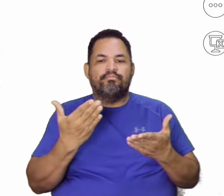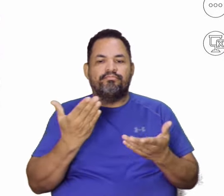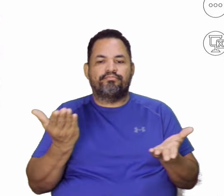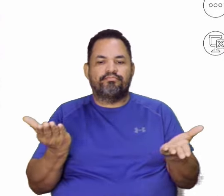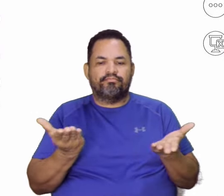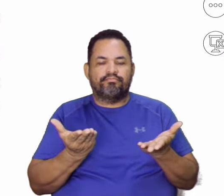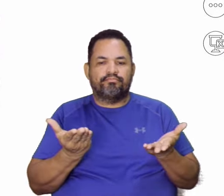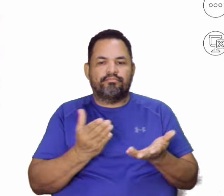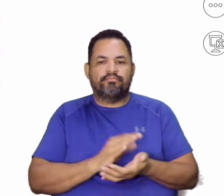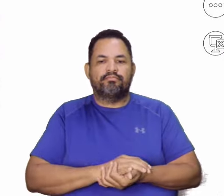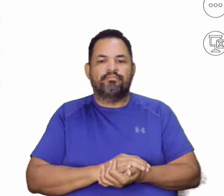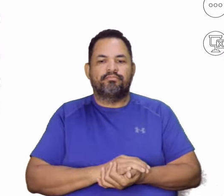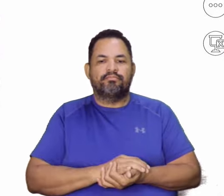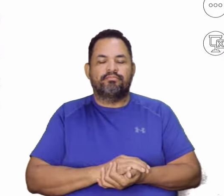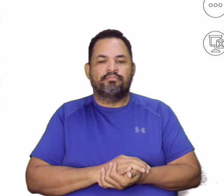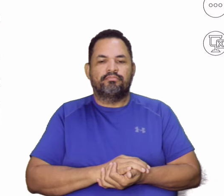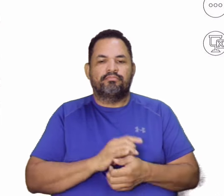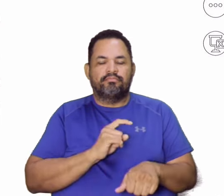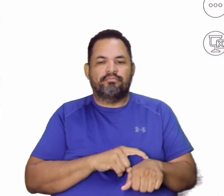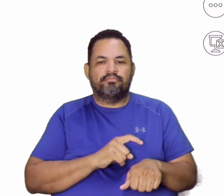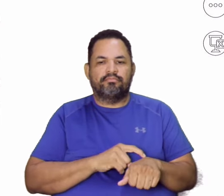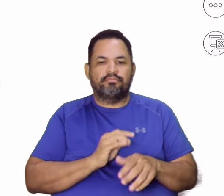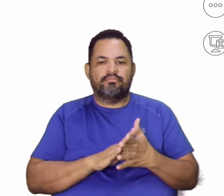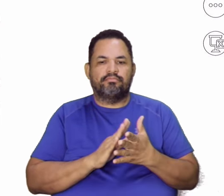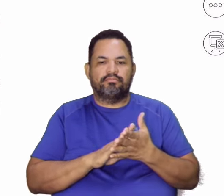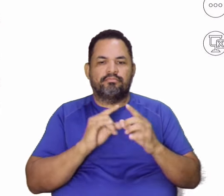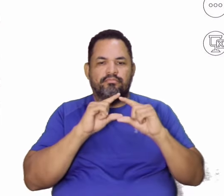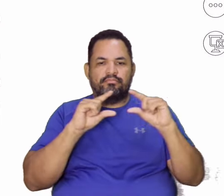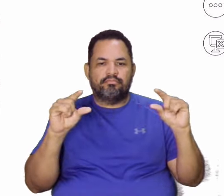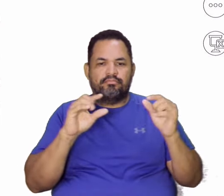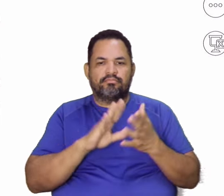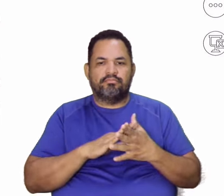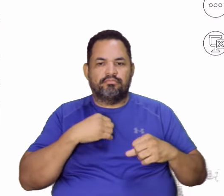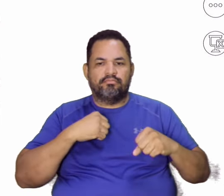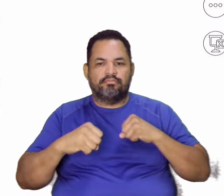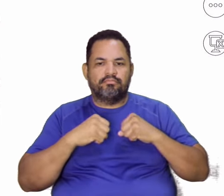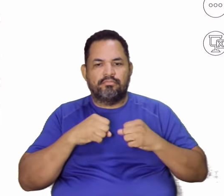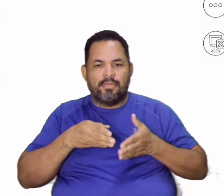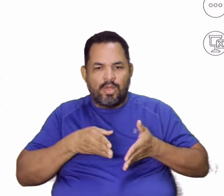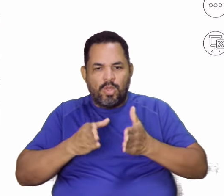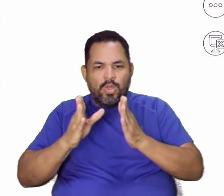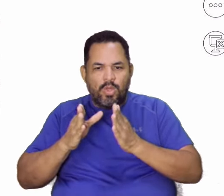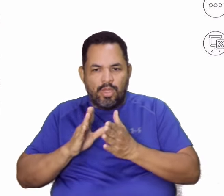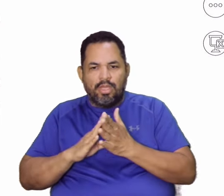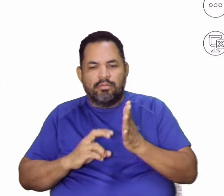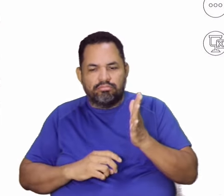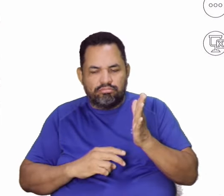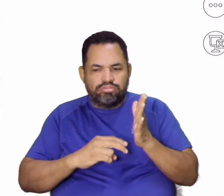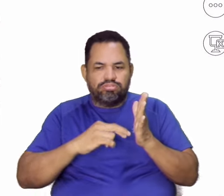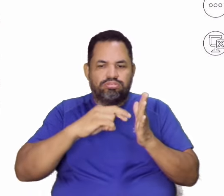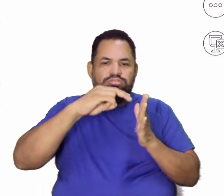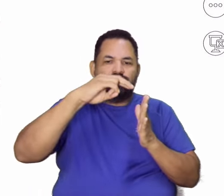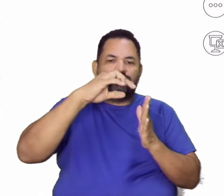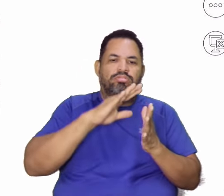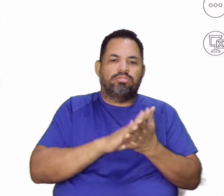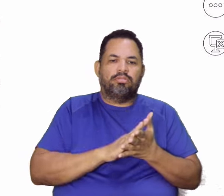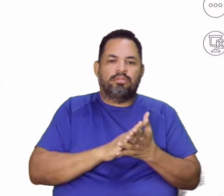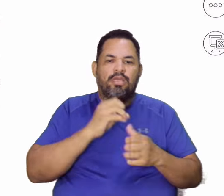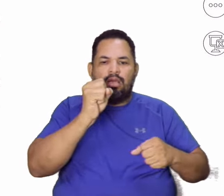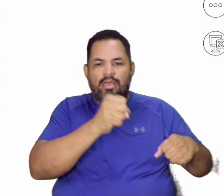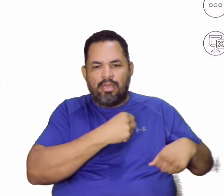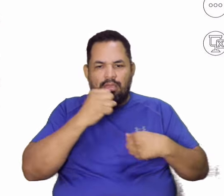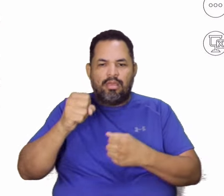nesse momento pratique mais a mensagem para vocês é correr em trilhas escalar montanhas ou